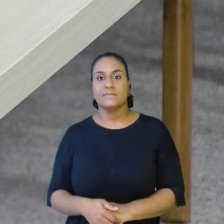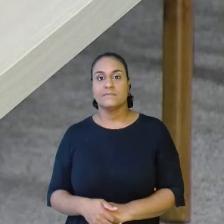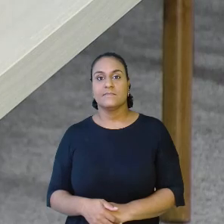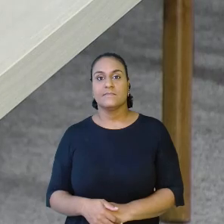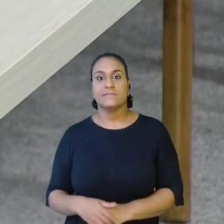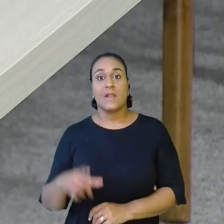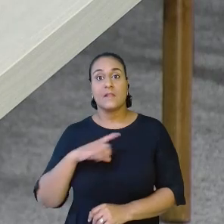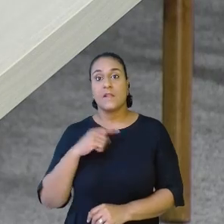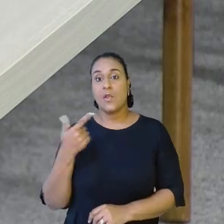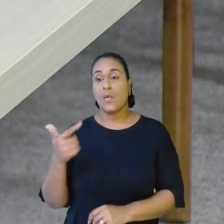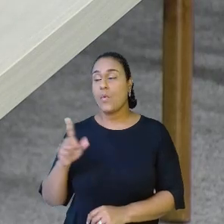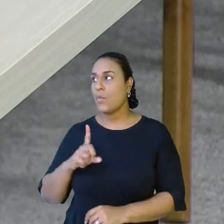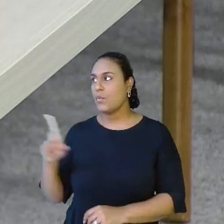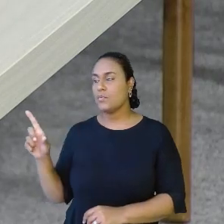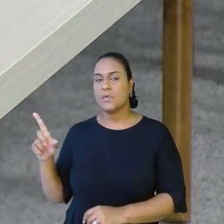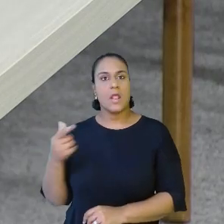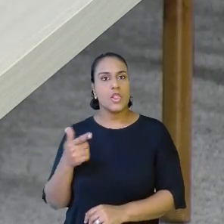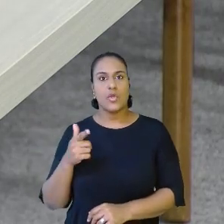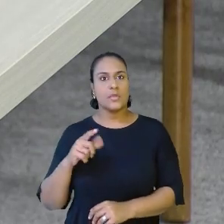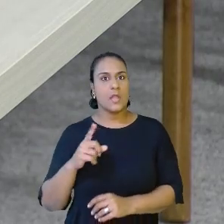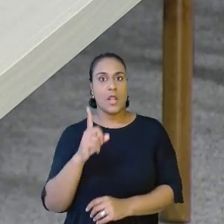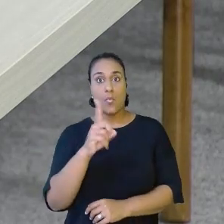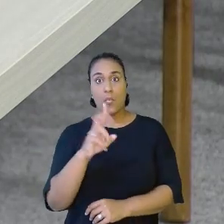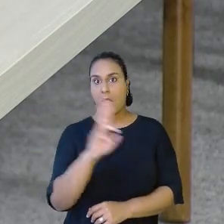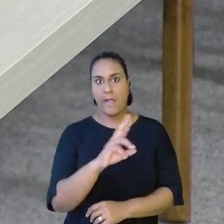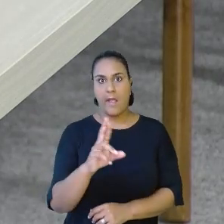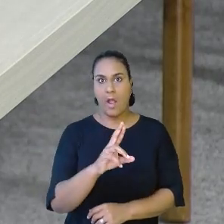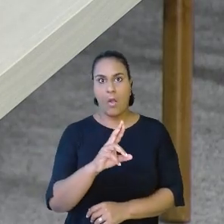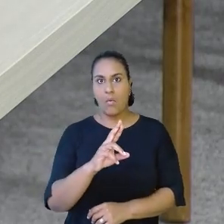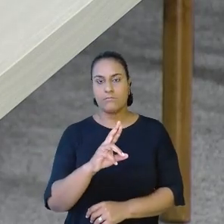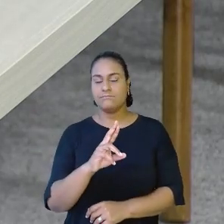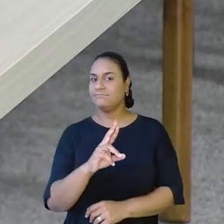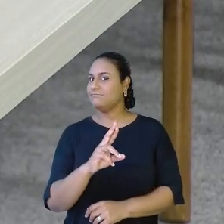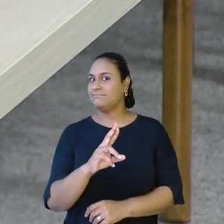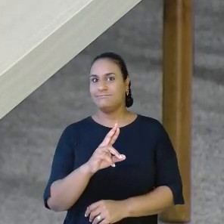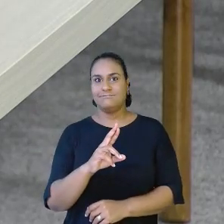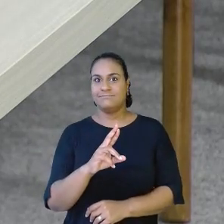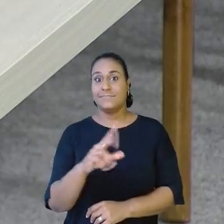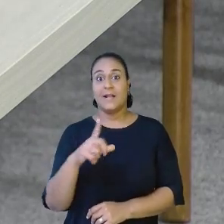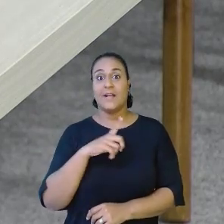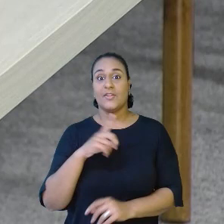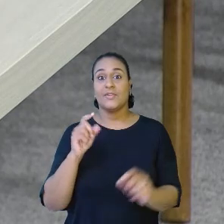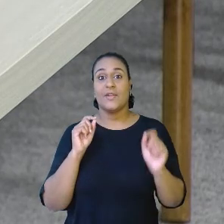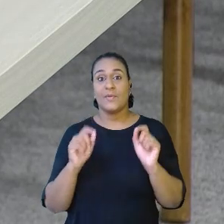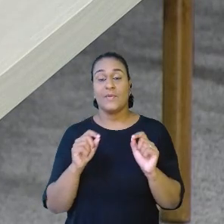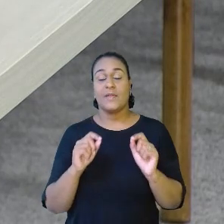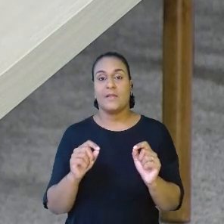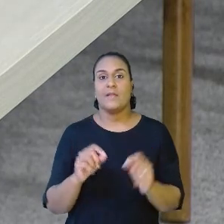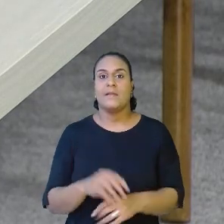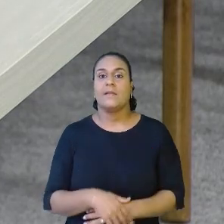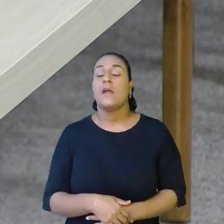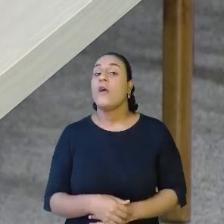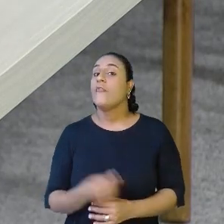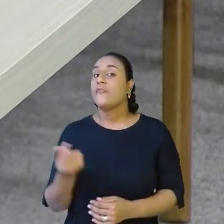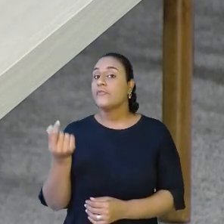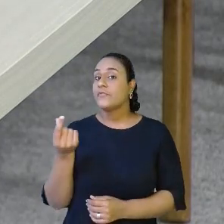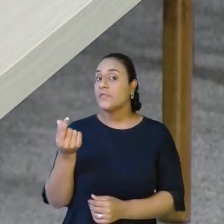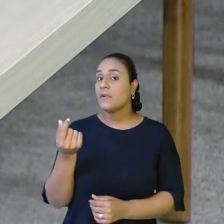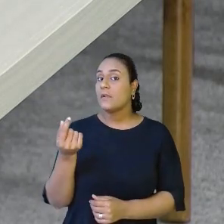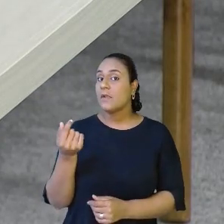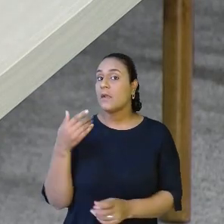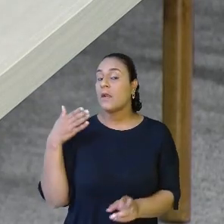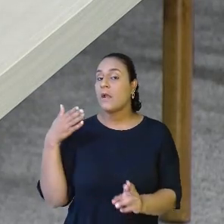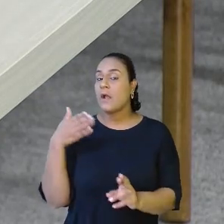também eu não tenho parte inteira. Isso significa que eu não tenho nenhum real. Eu tenho aqui, ó, em forma de dinheiro, eu